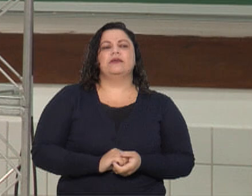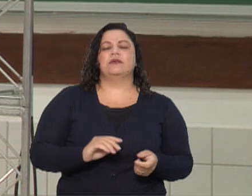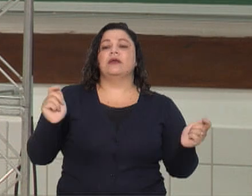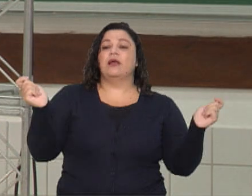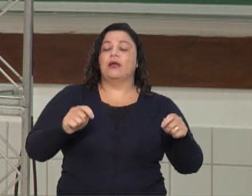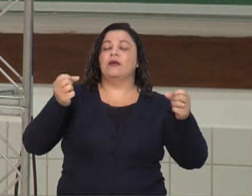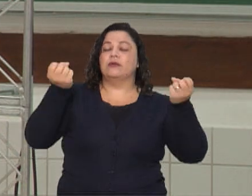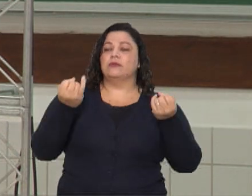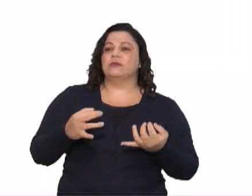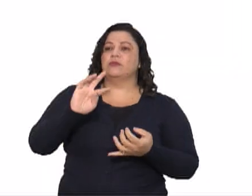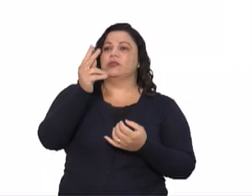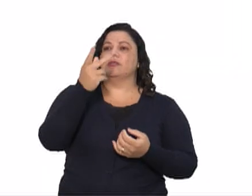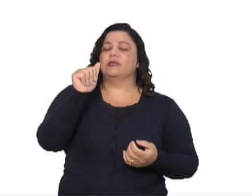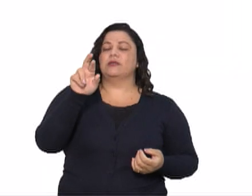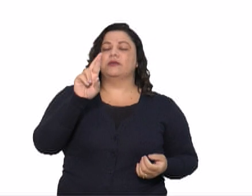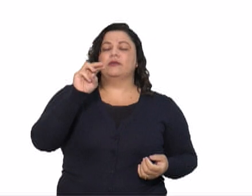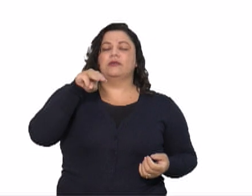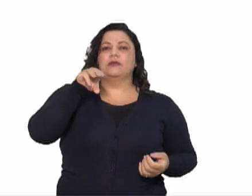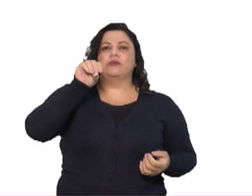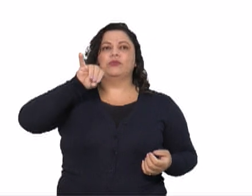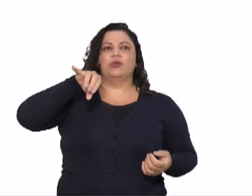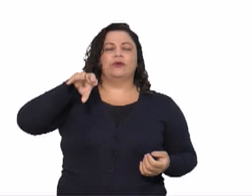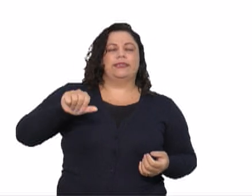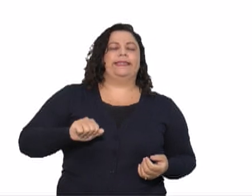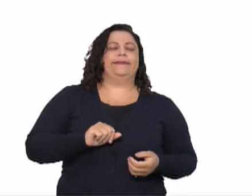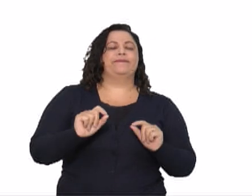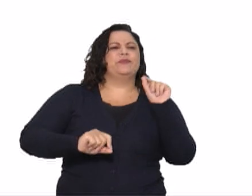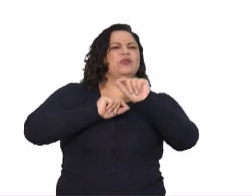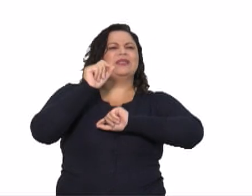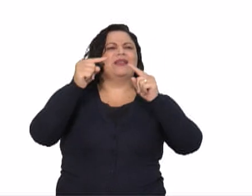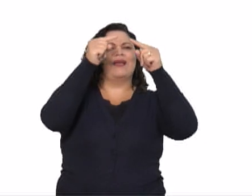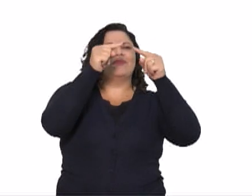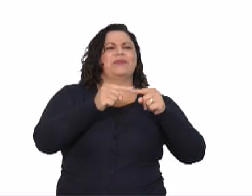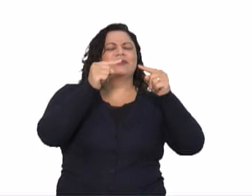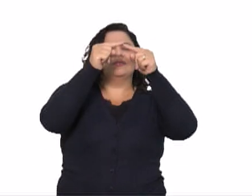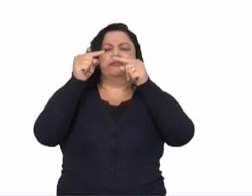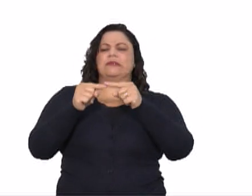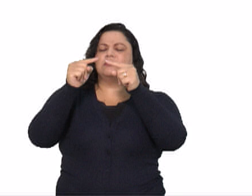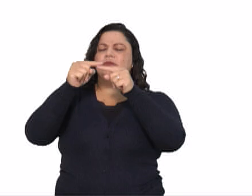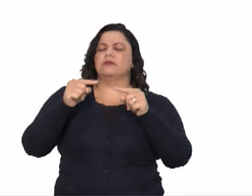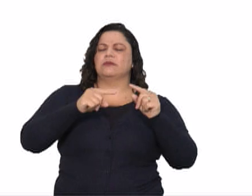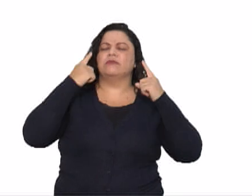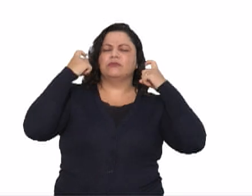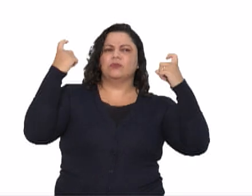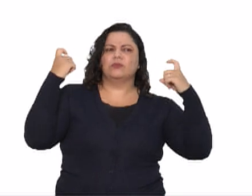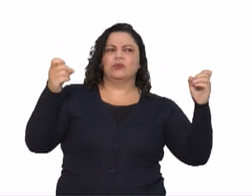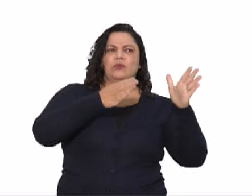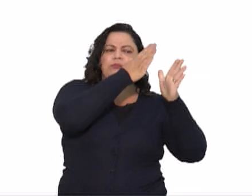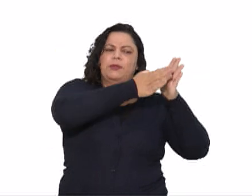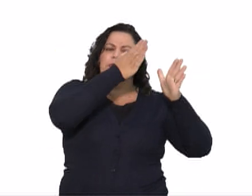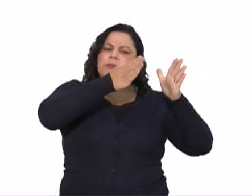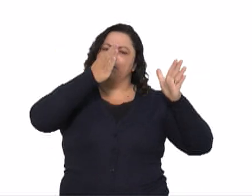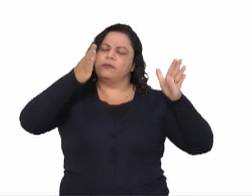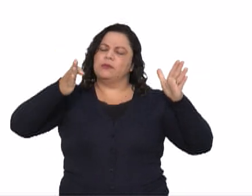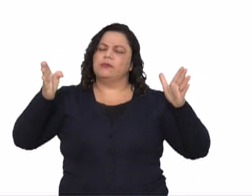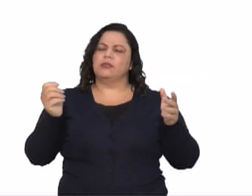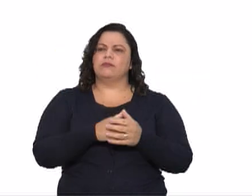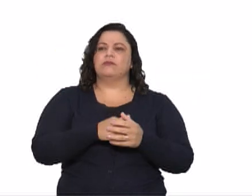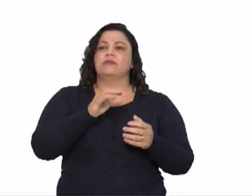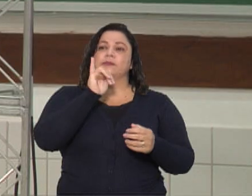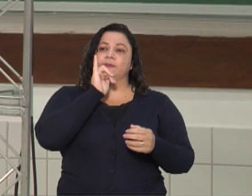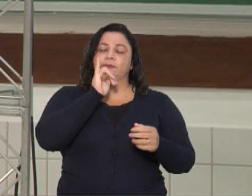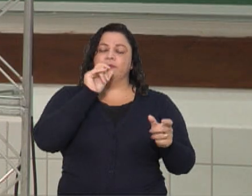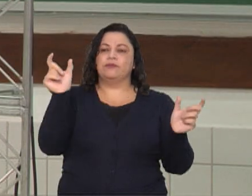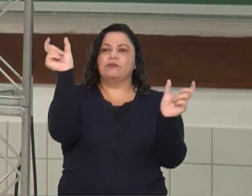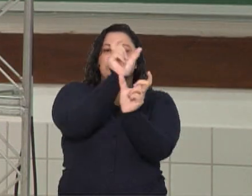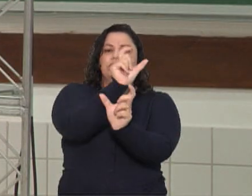harmonia. A harmonia é a combinação de sons em ordem simultânea. Percebam, a melodia